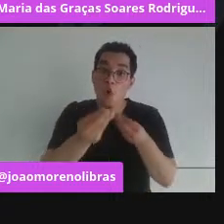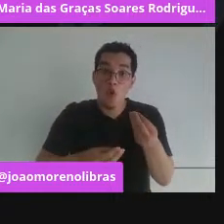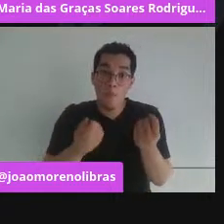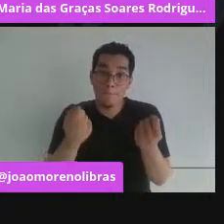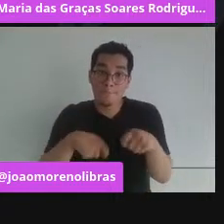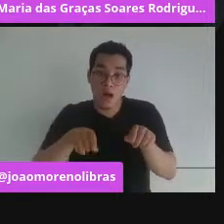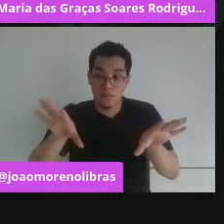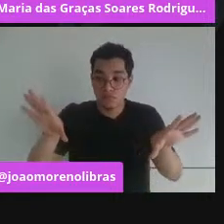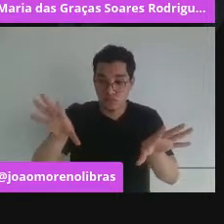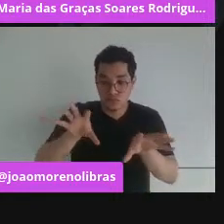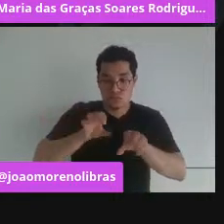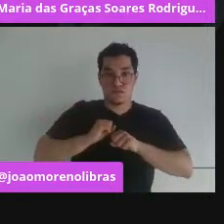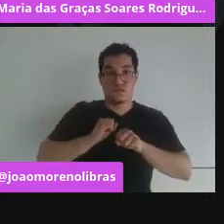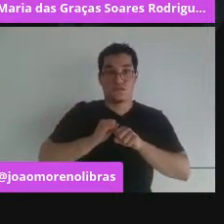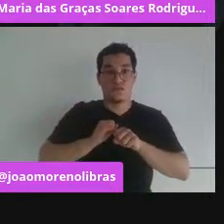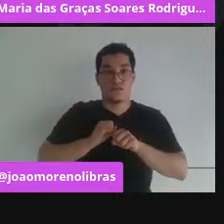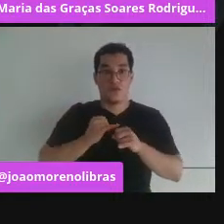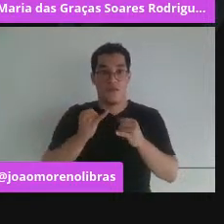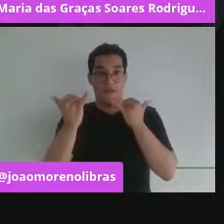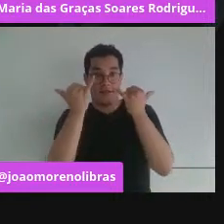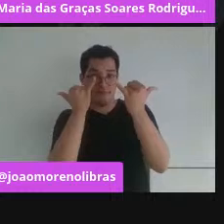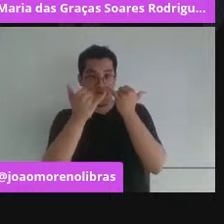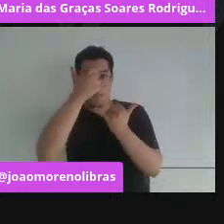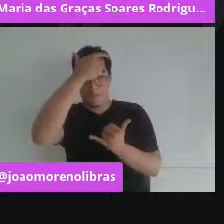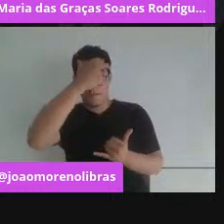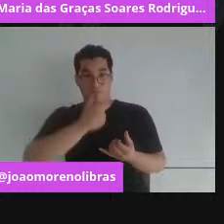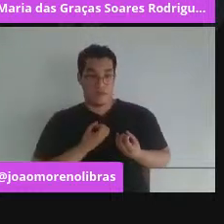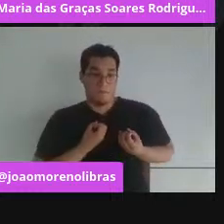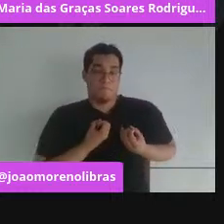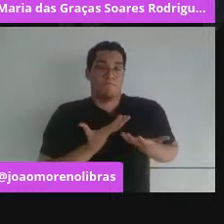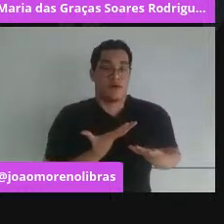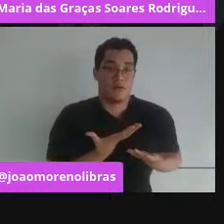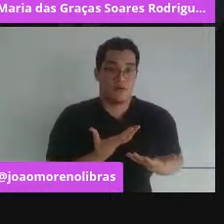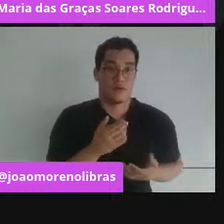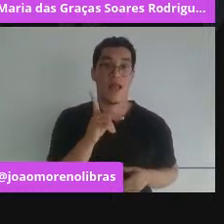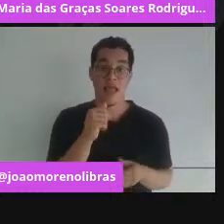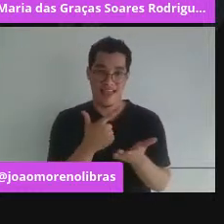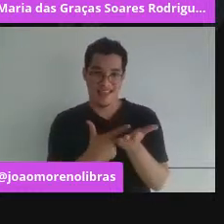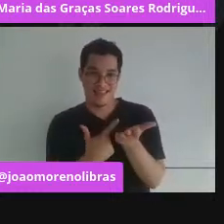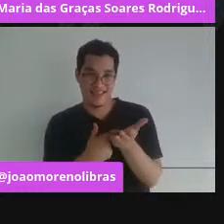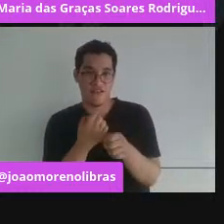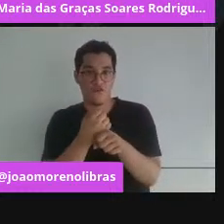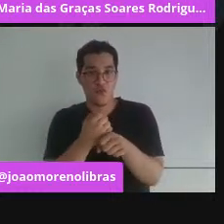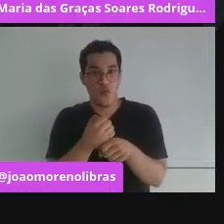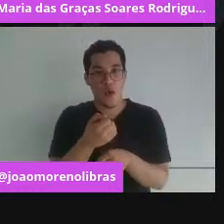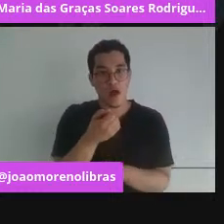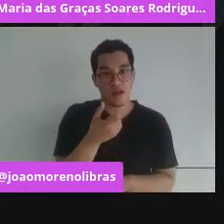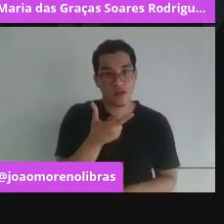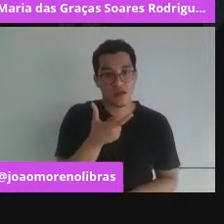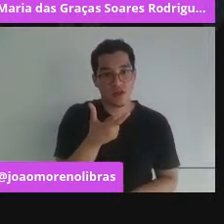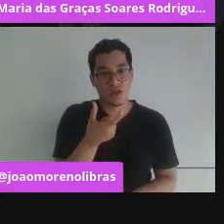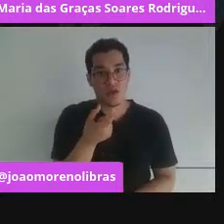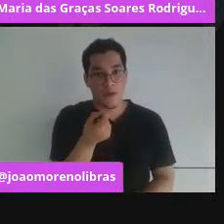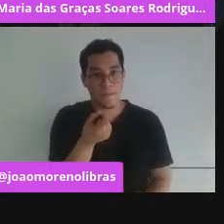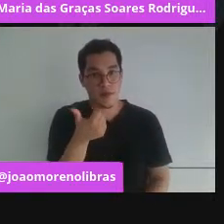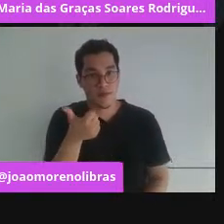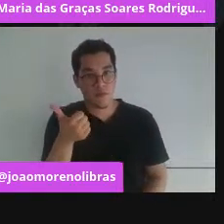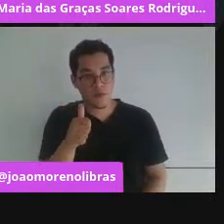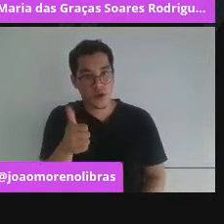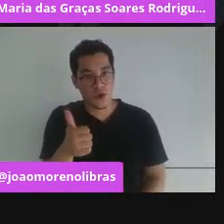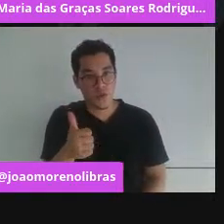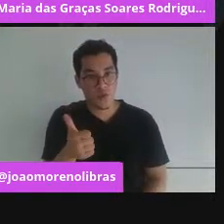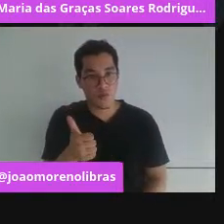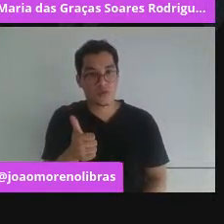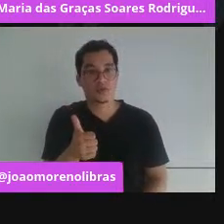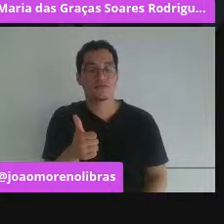livro de 2011, aqui traduzido no Brasil em 2008, desculpem, essa é a segunda edição, mas esse